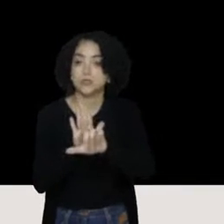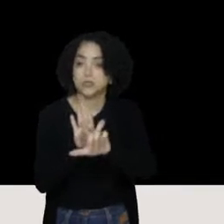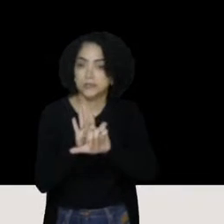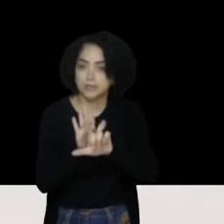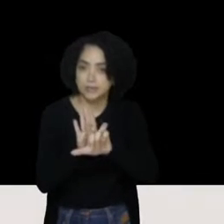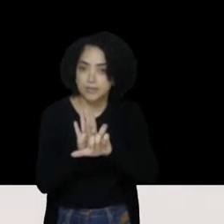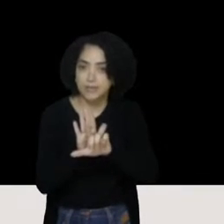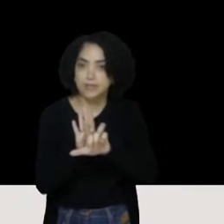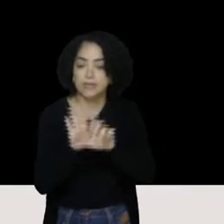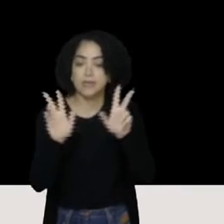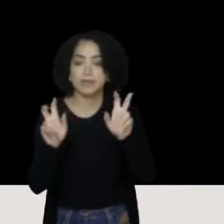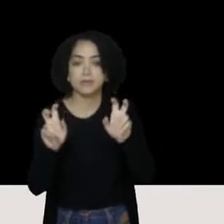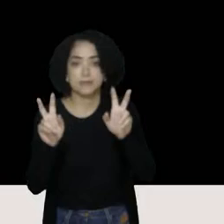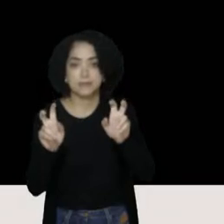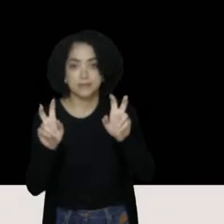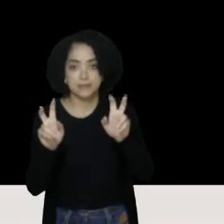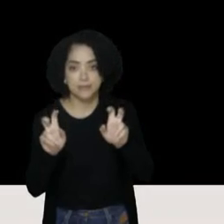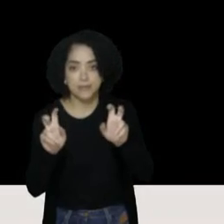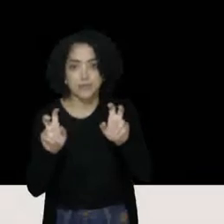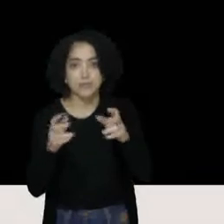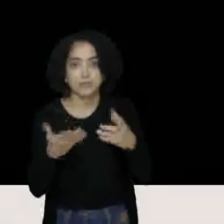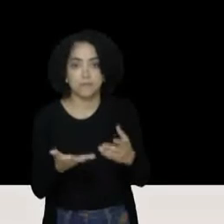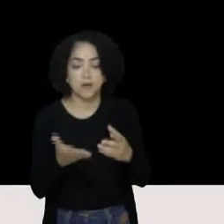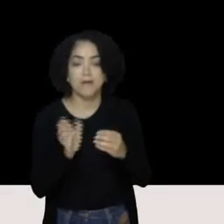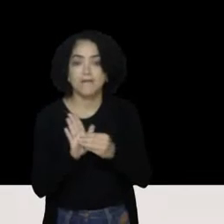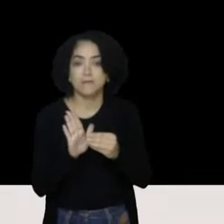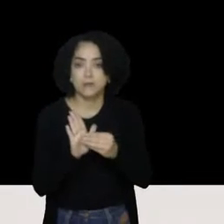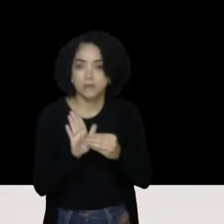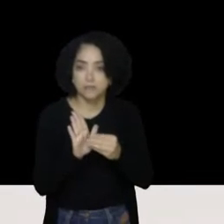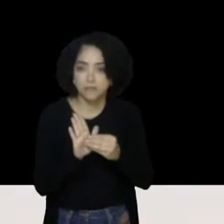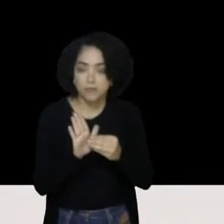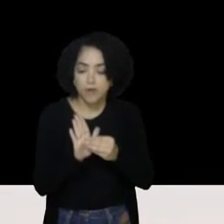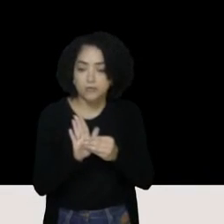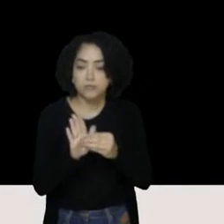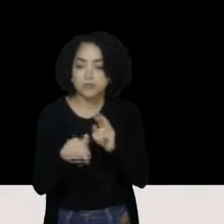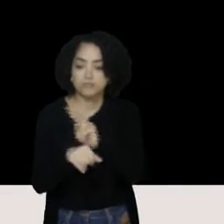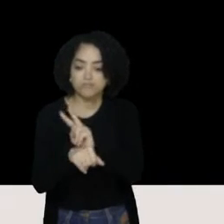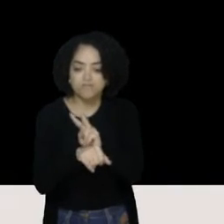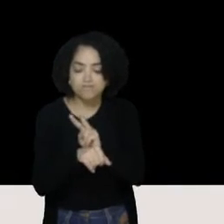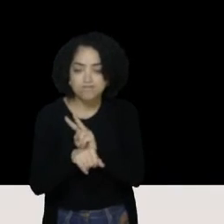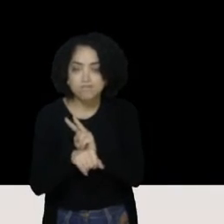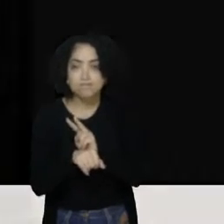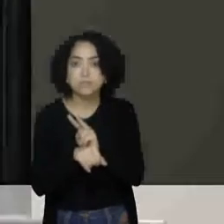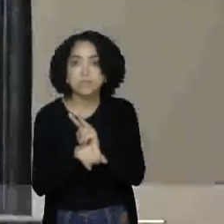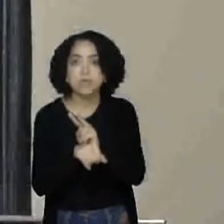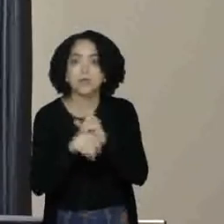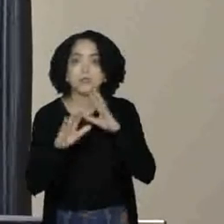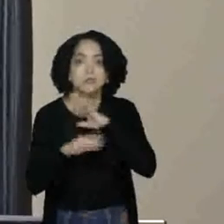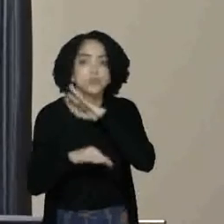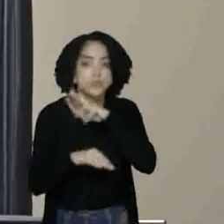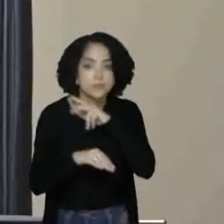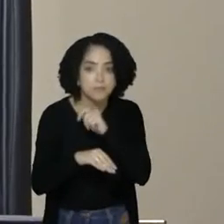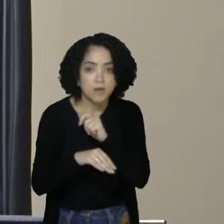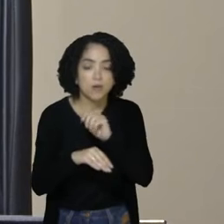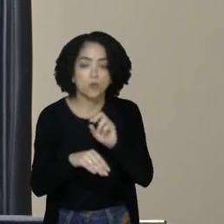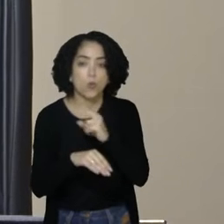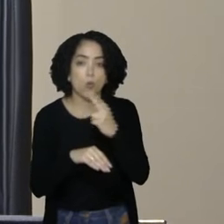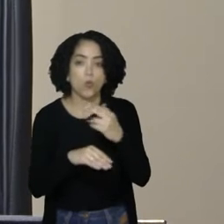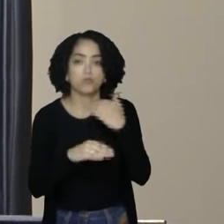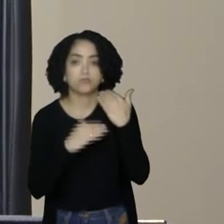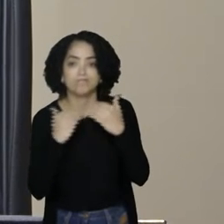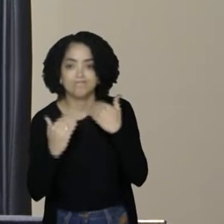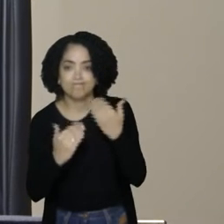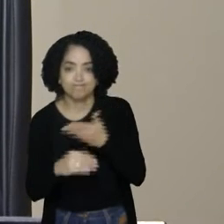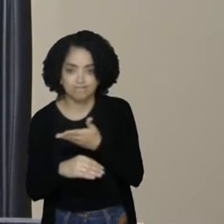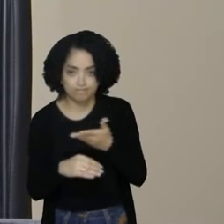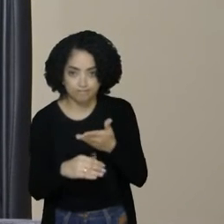como tema a falta bonificada aos tutores de animais em caso de morte desses. Em discussão, não